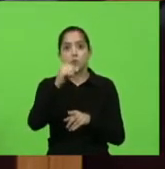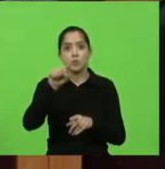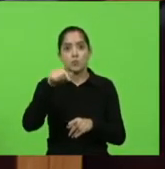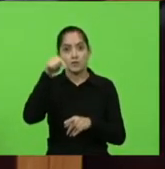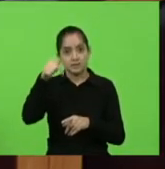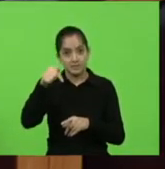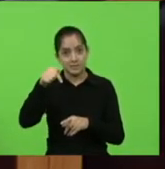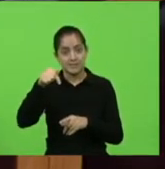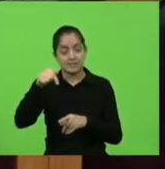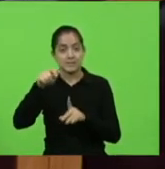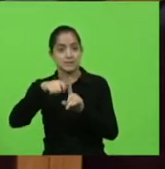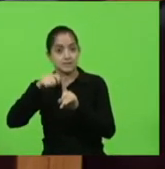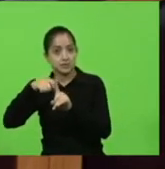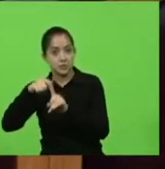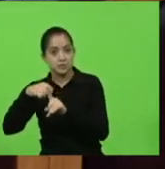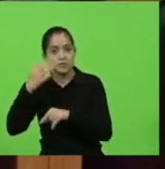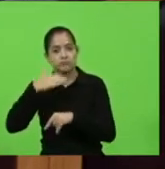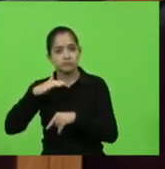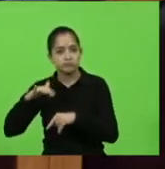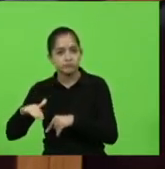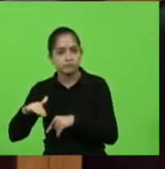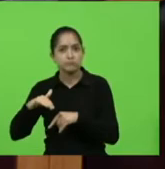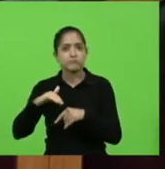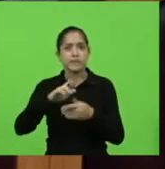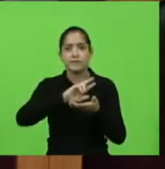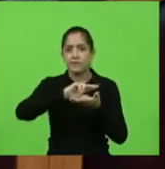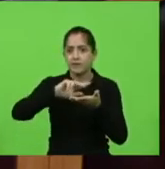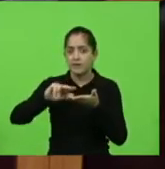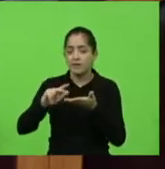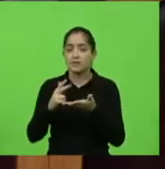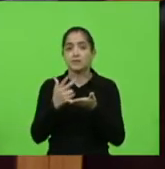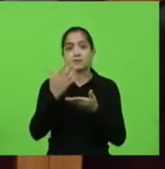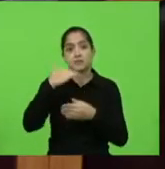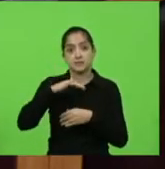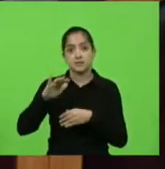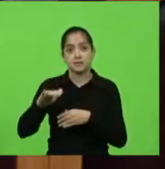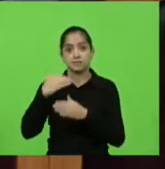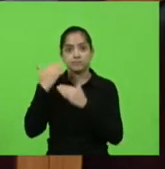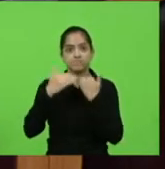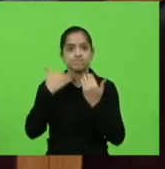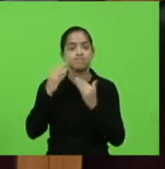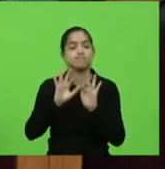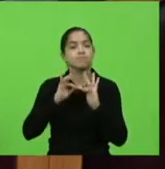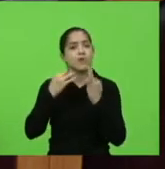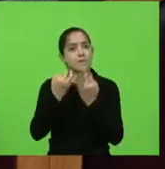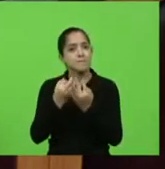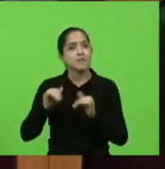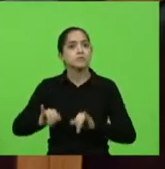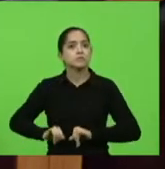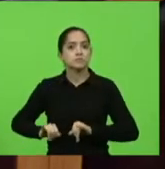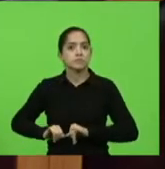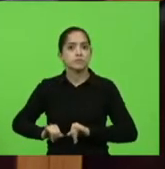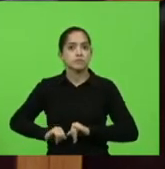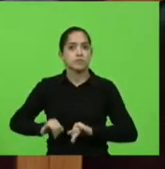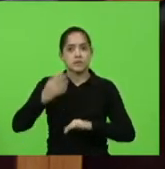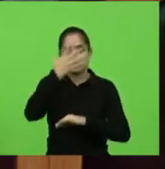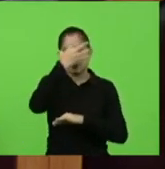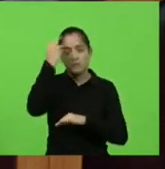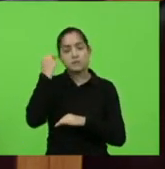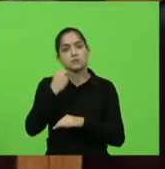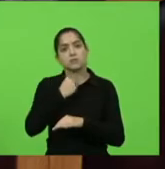Anabela, 1 ano e 8 meses, de Murilo, de 1 ano e 9 meses, esse sofrimento deles e das famílias não pode ficar impune.